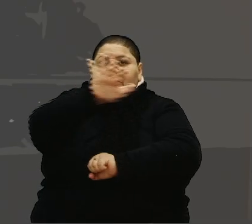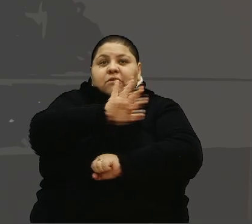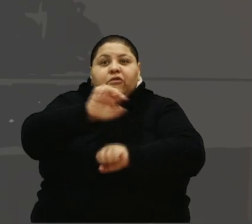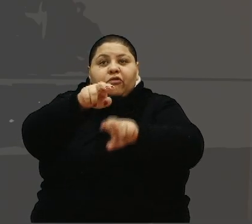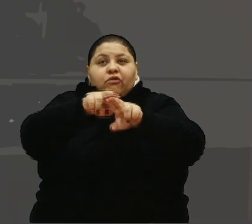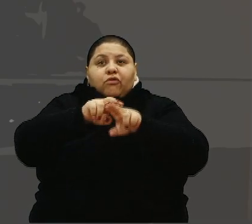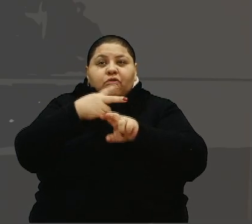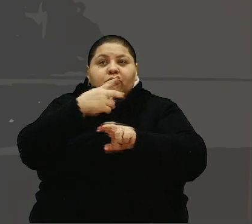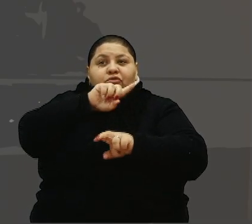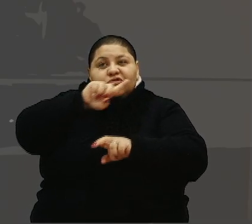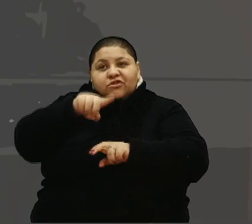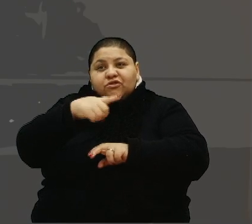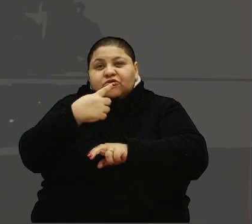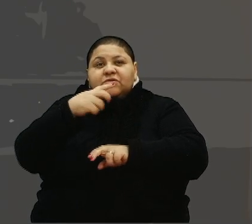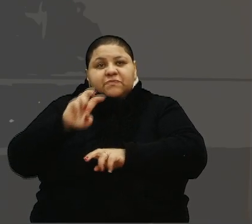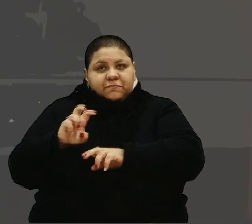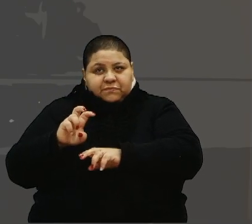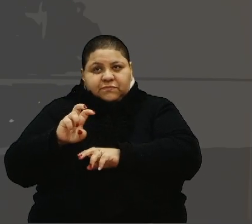em 2,15.